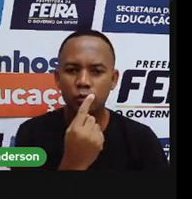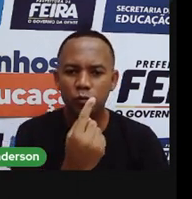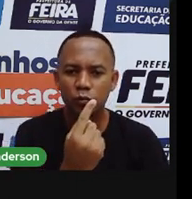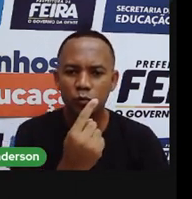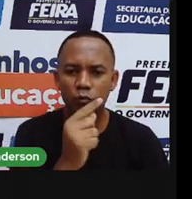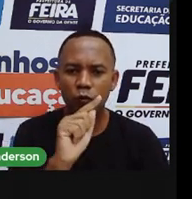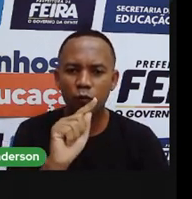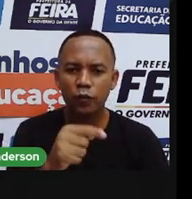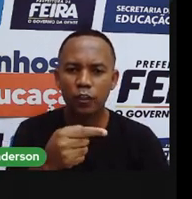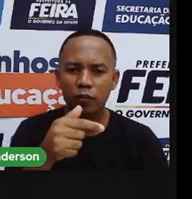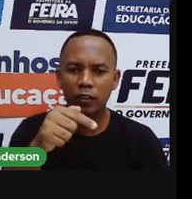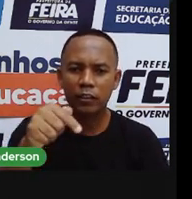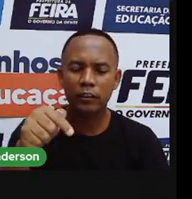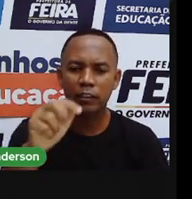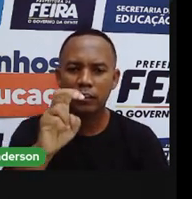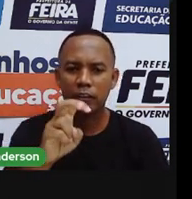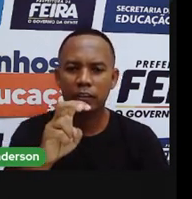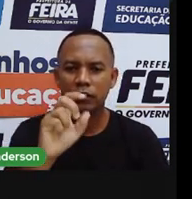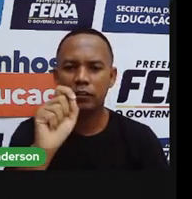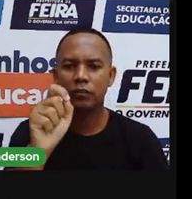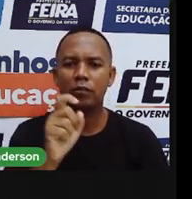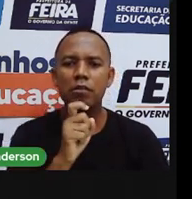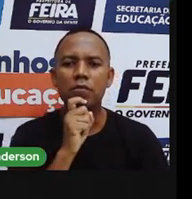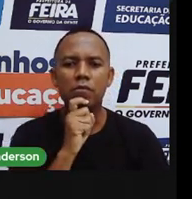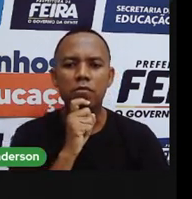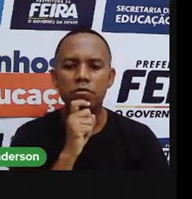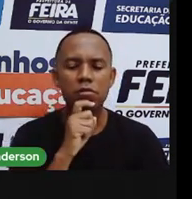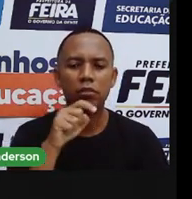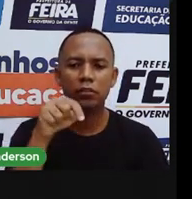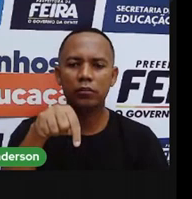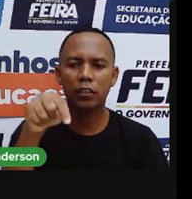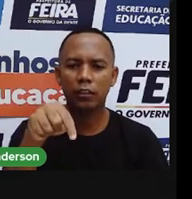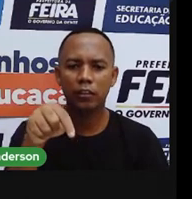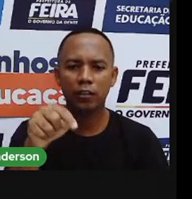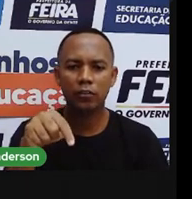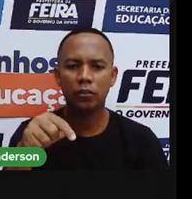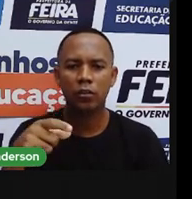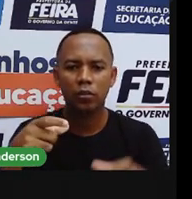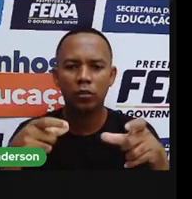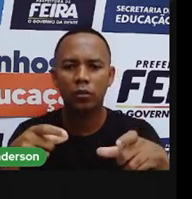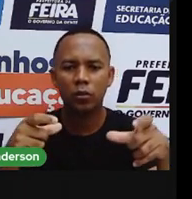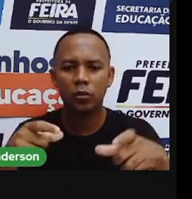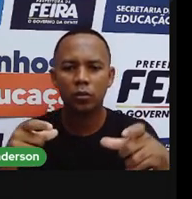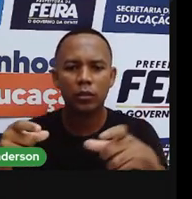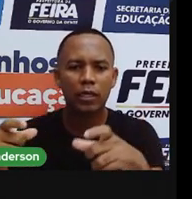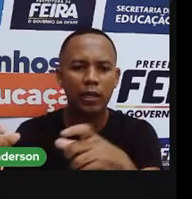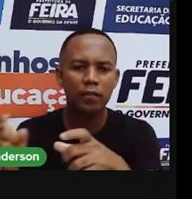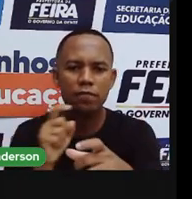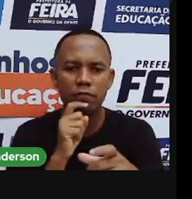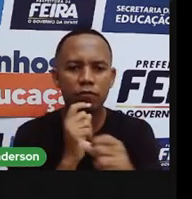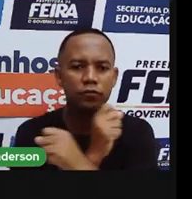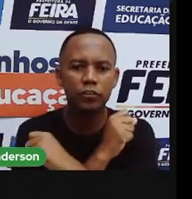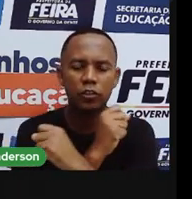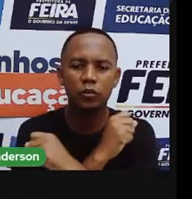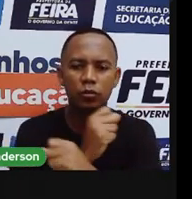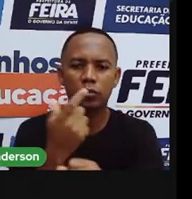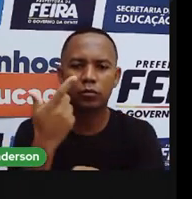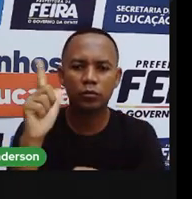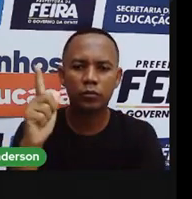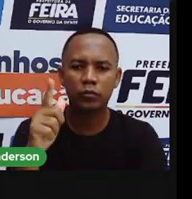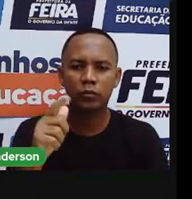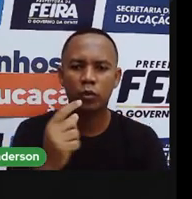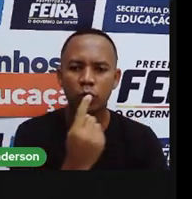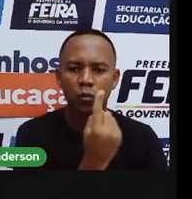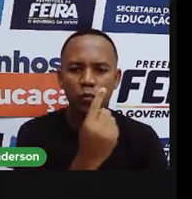1,75% está congelado na Antártica, na região do Polo Norte e em outras geleiras.